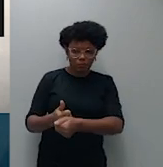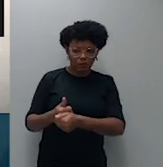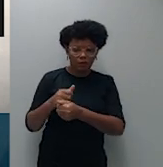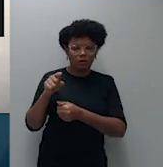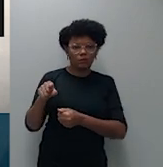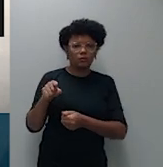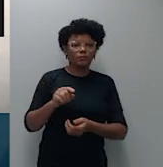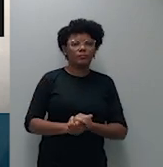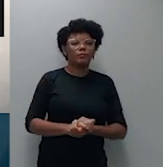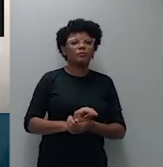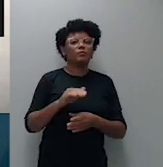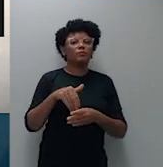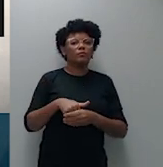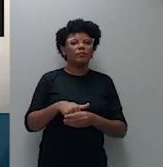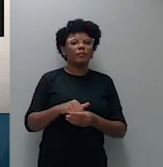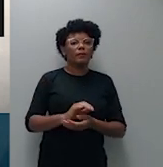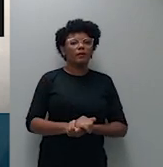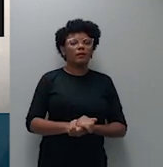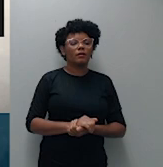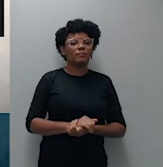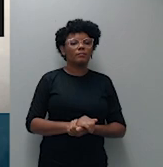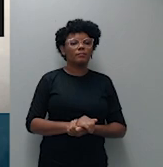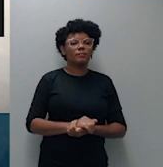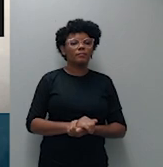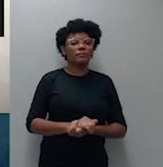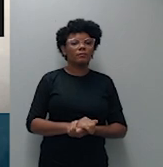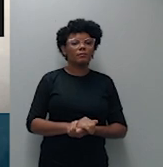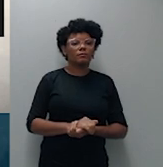acompanho o seu voto